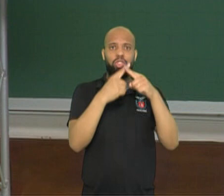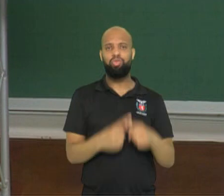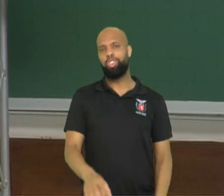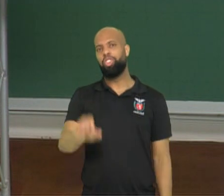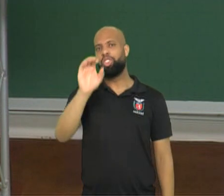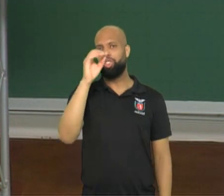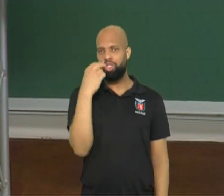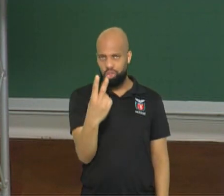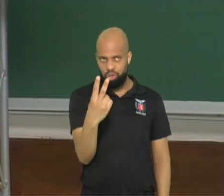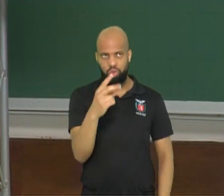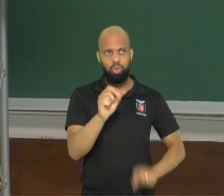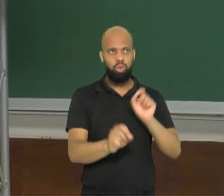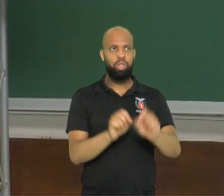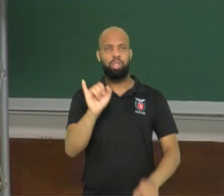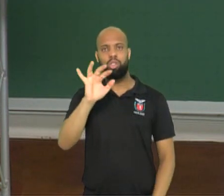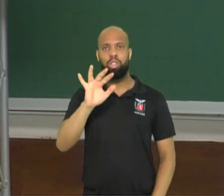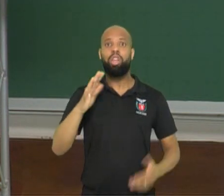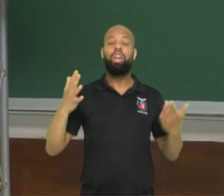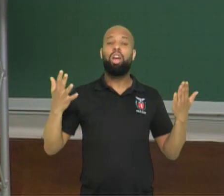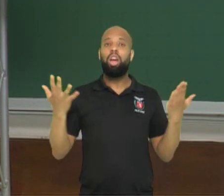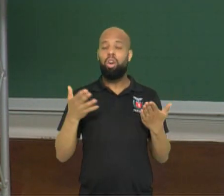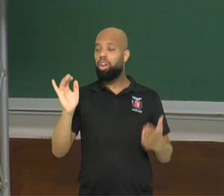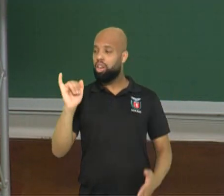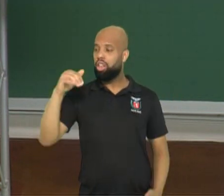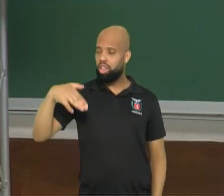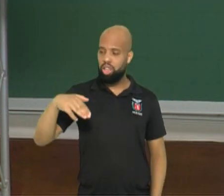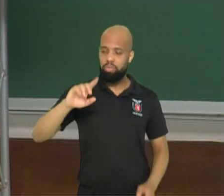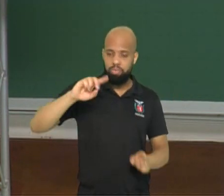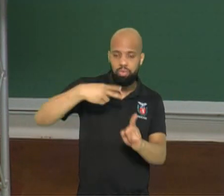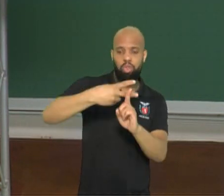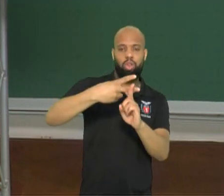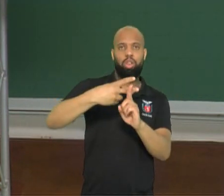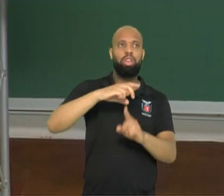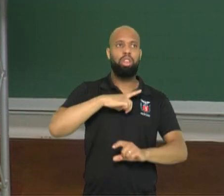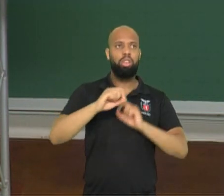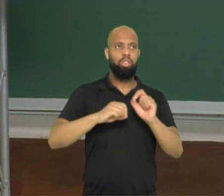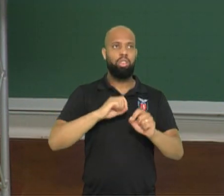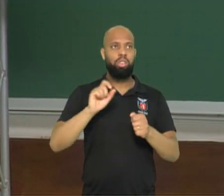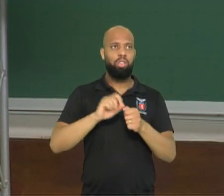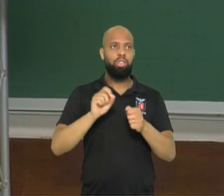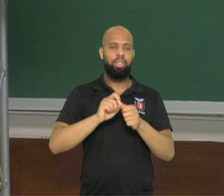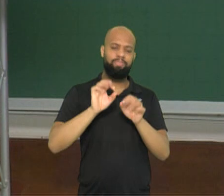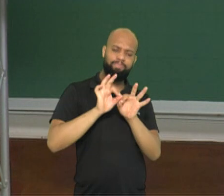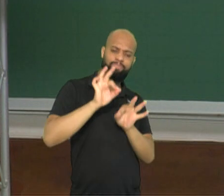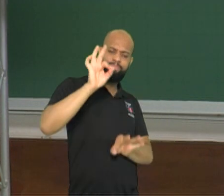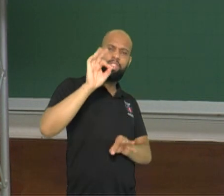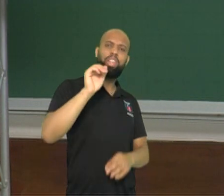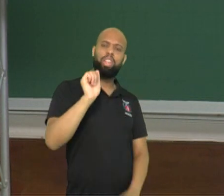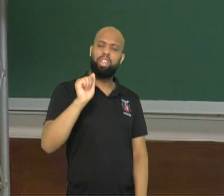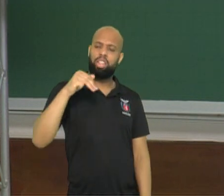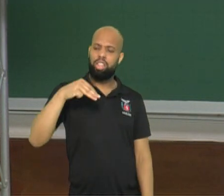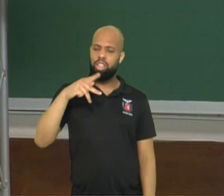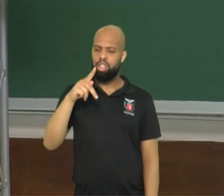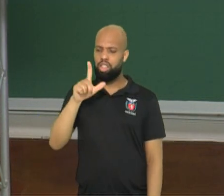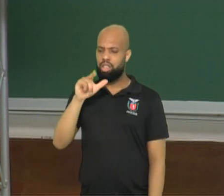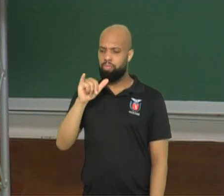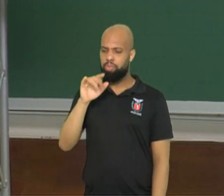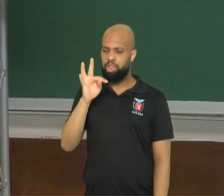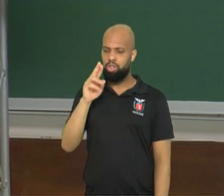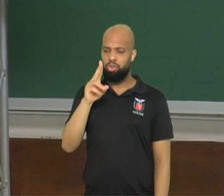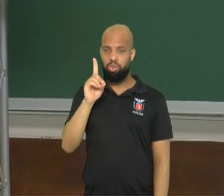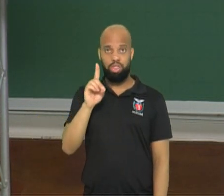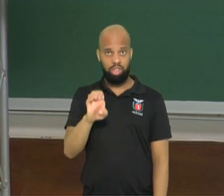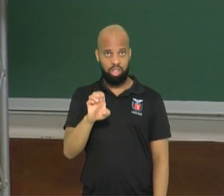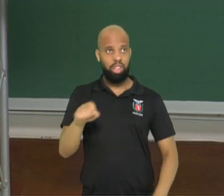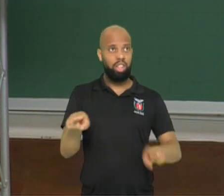imagem? A imagem dobra. Vai de -2 a 2. E a amplitude, o que é amplitude? É isso aqui, ó. Ela aumenta também,